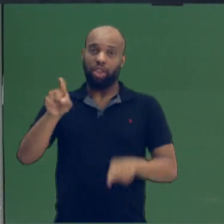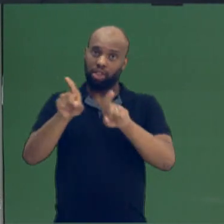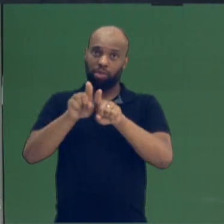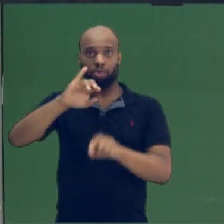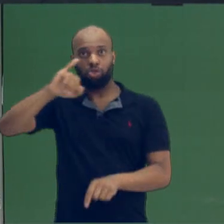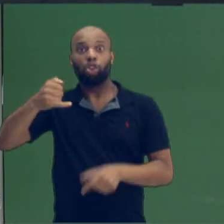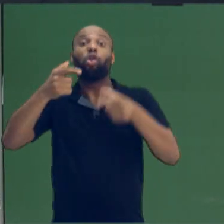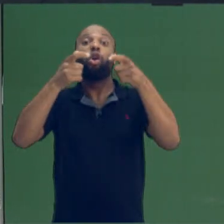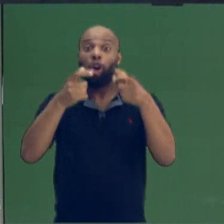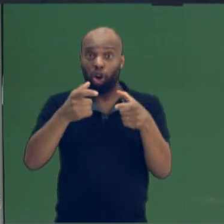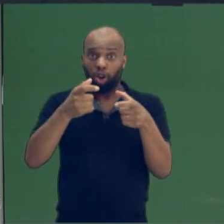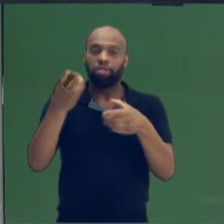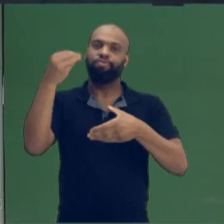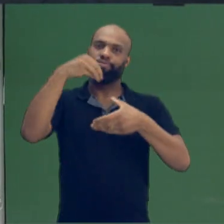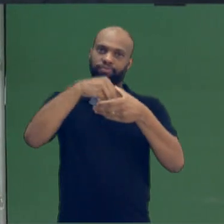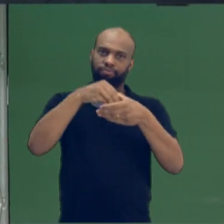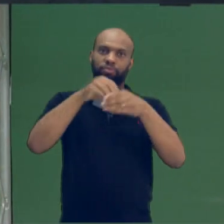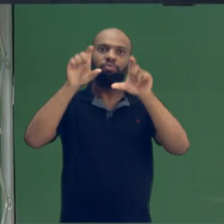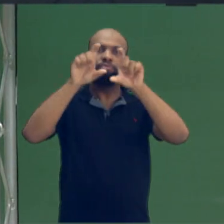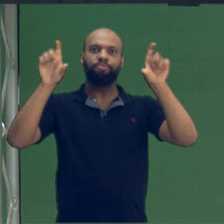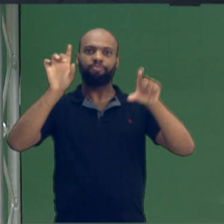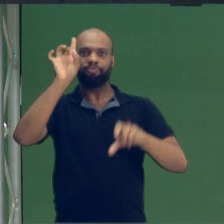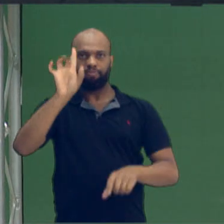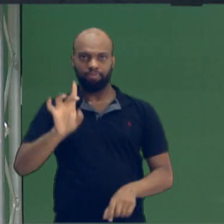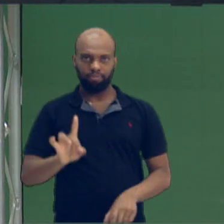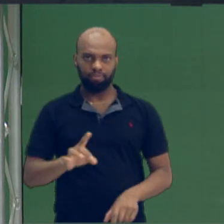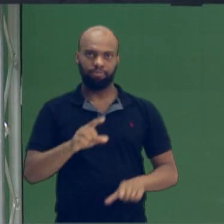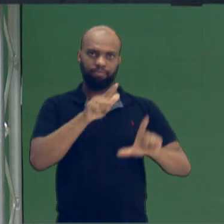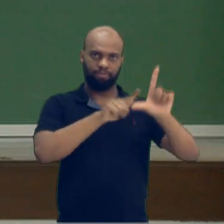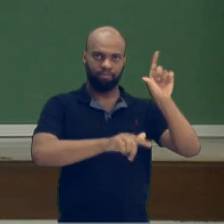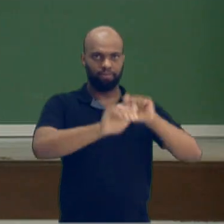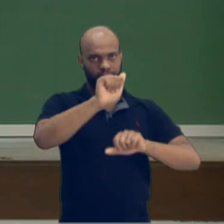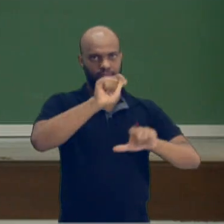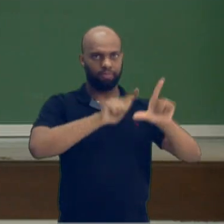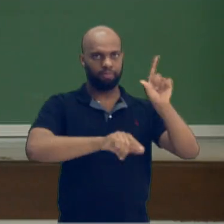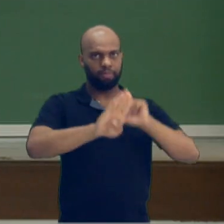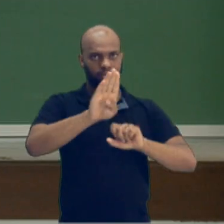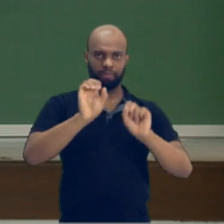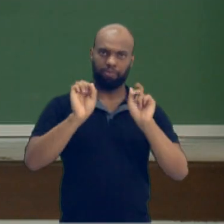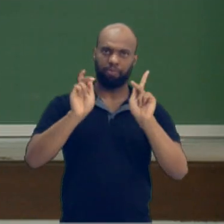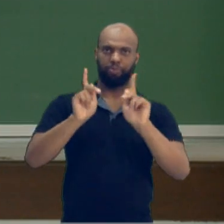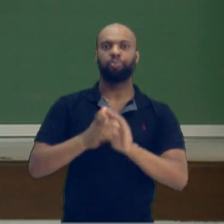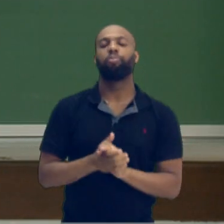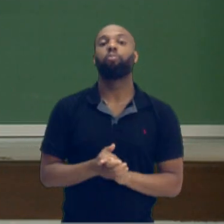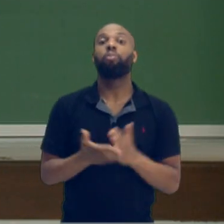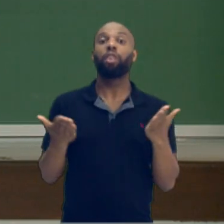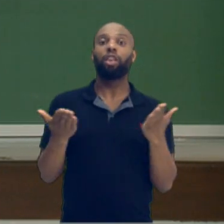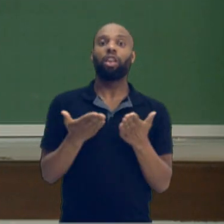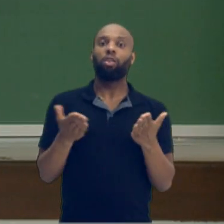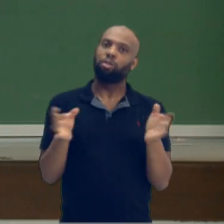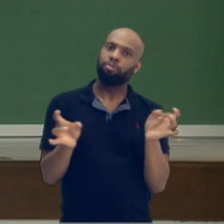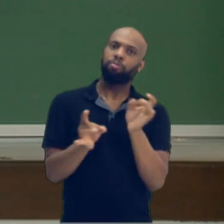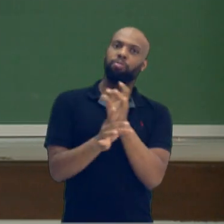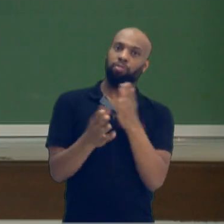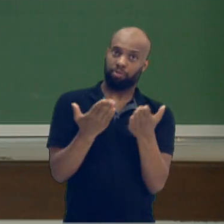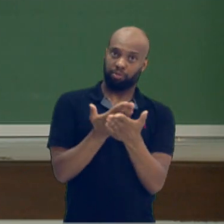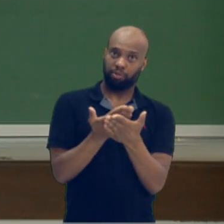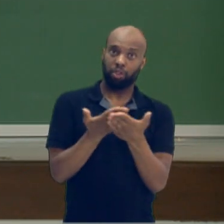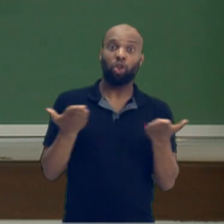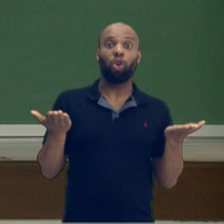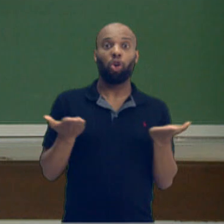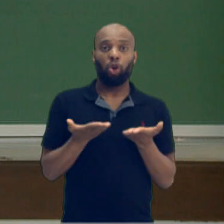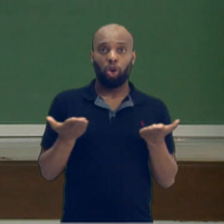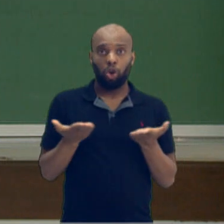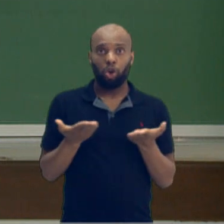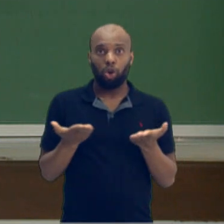das posições, dentro das equações de cada uma das alternativas, perfeito? Então, vamos encerrando a nossa aula de hoje